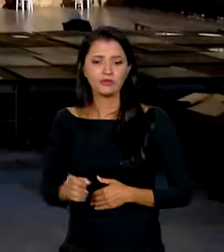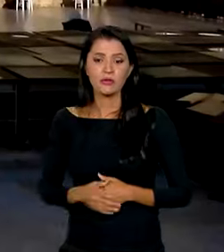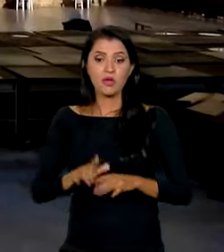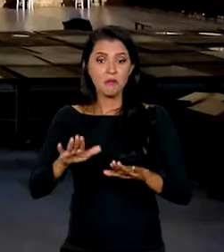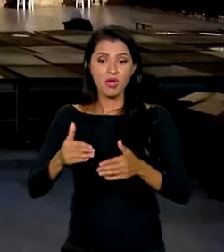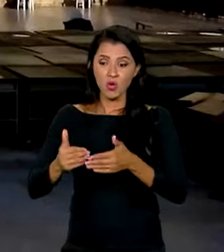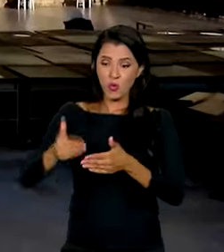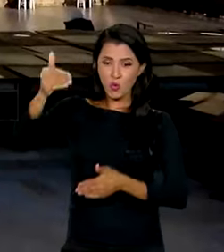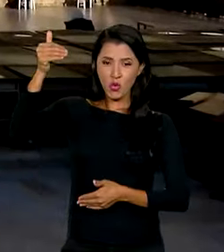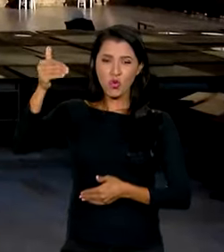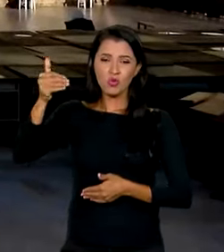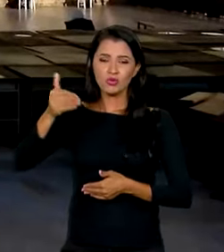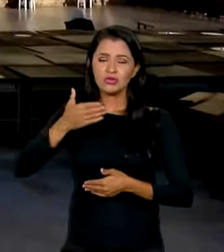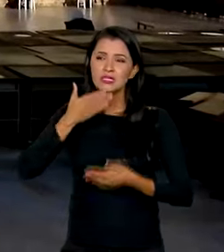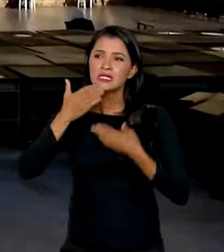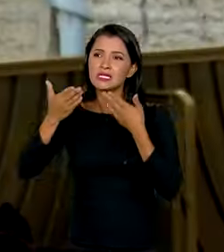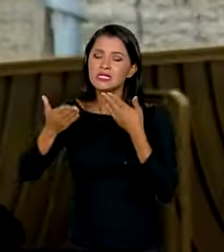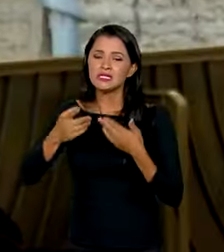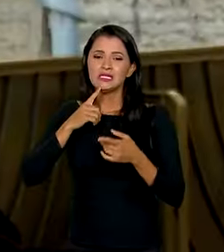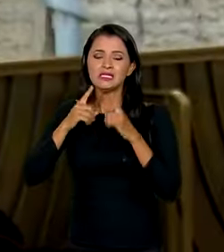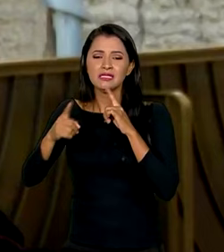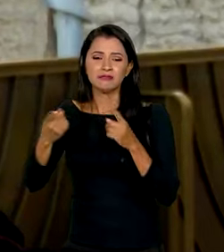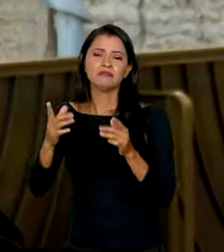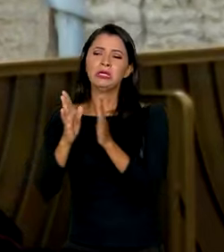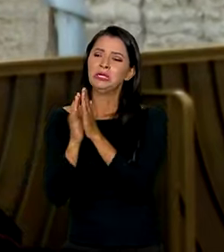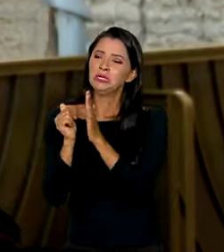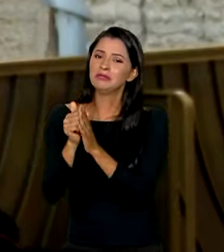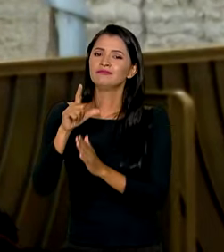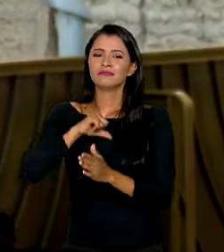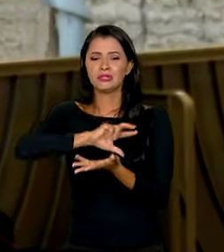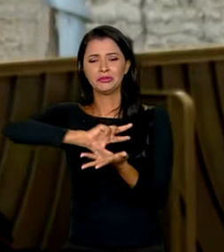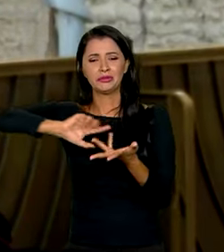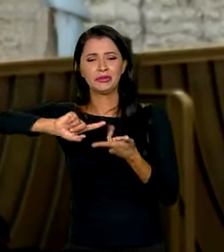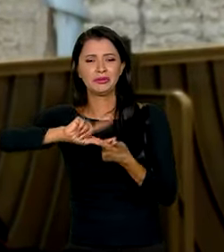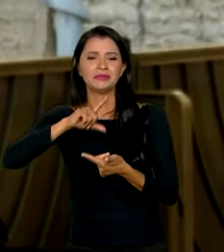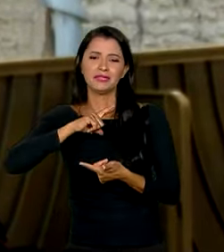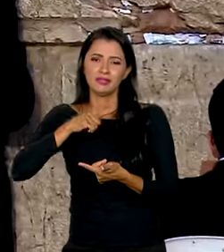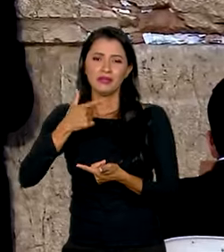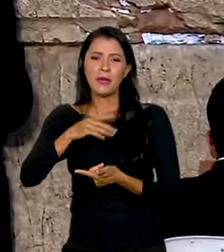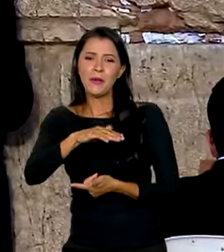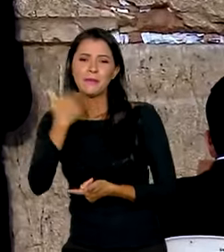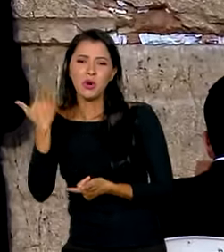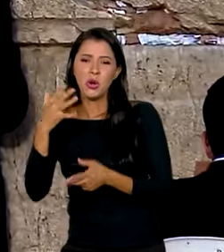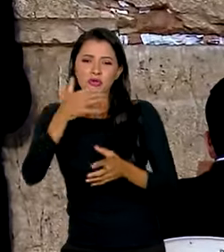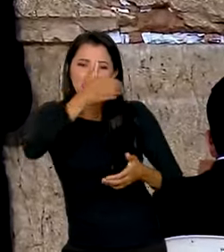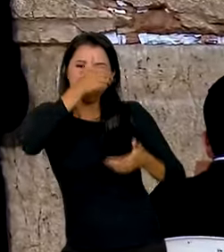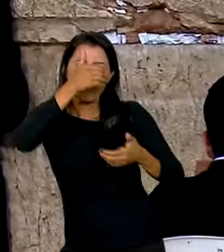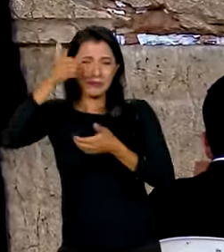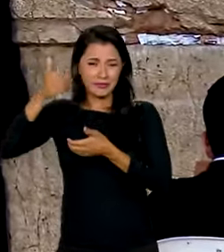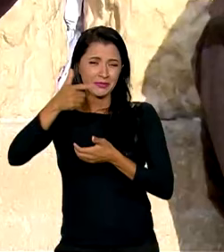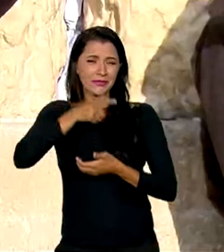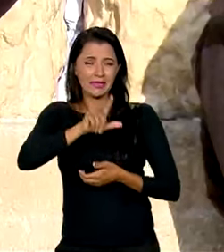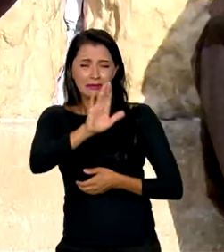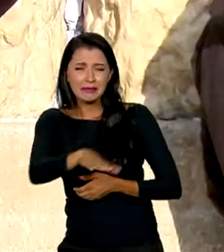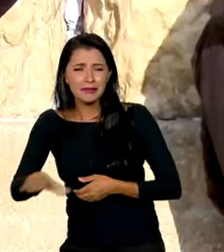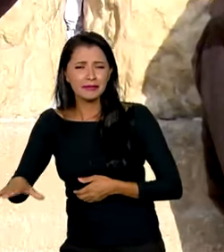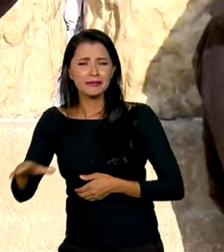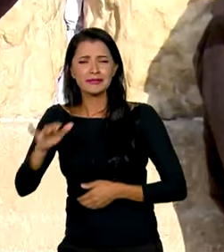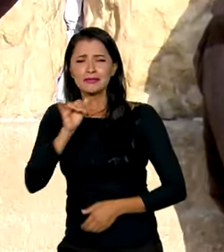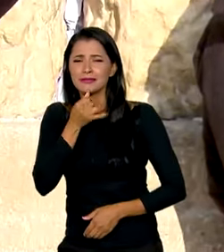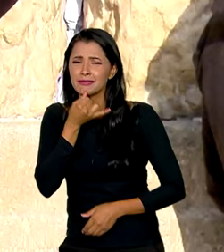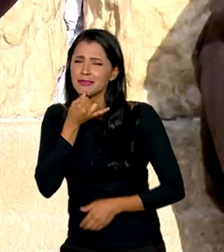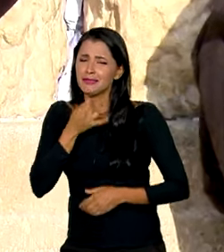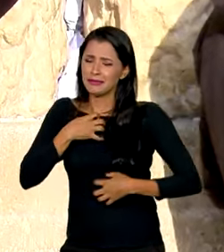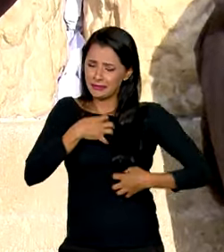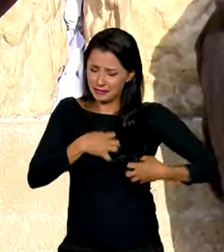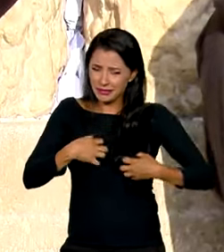os judeus têm tanto para lamentar. A morte e sequestro de crianças. A tristeza e a agonia por tudo o que